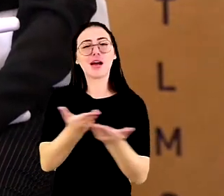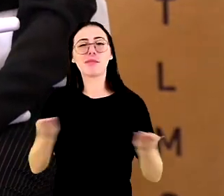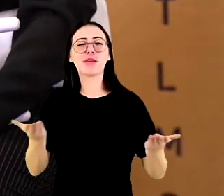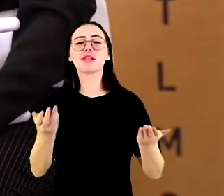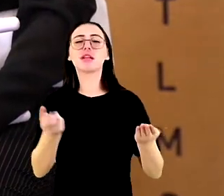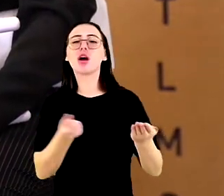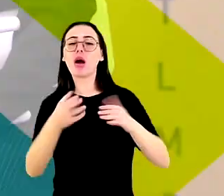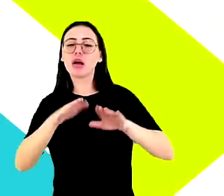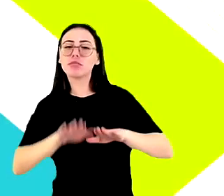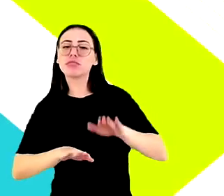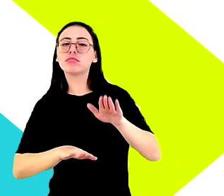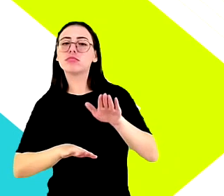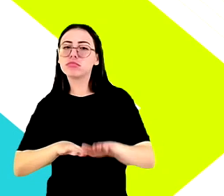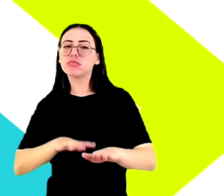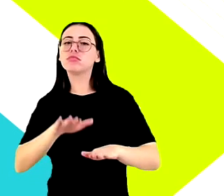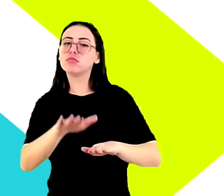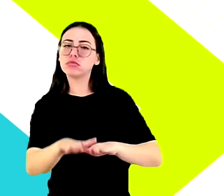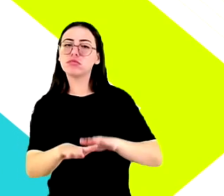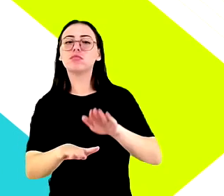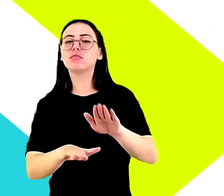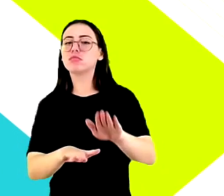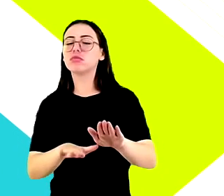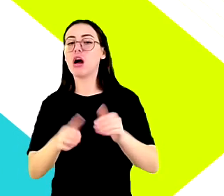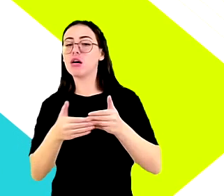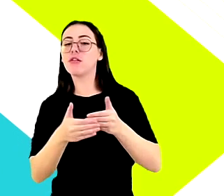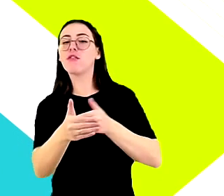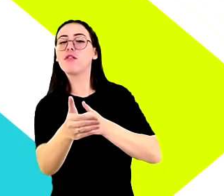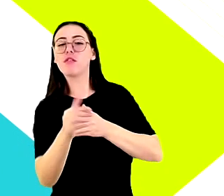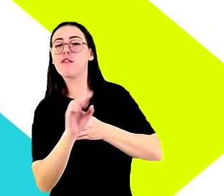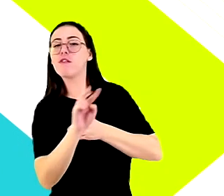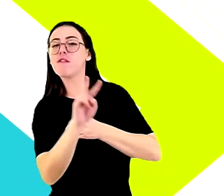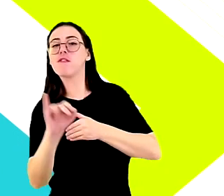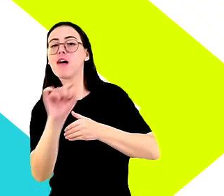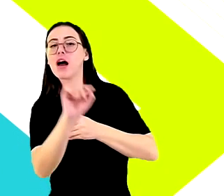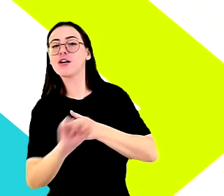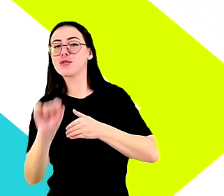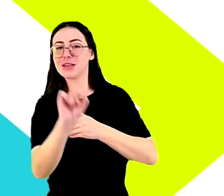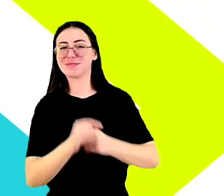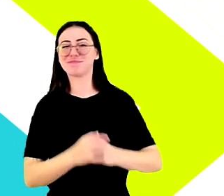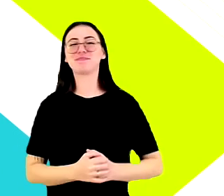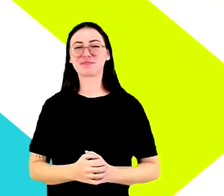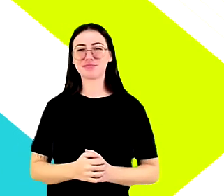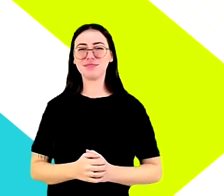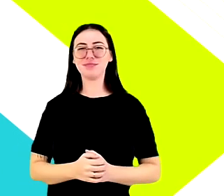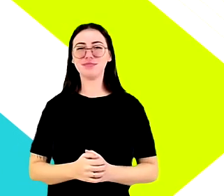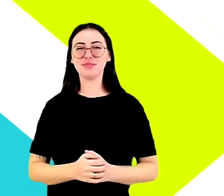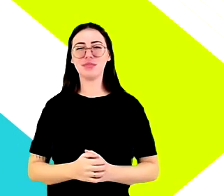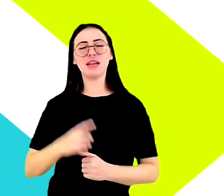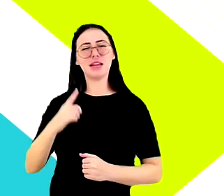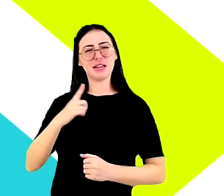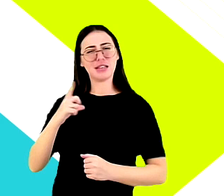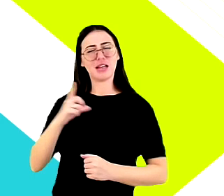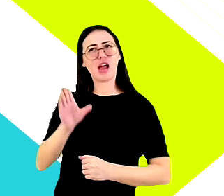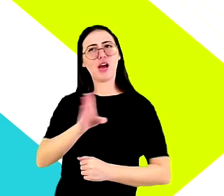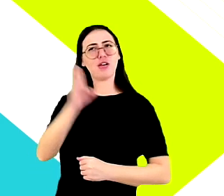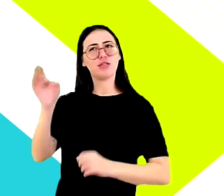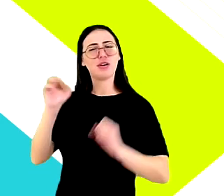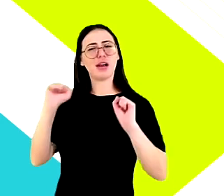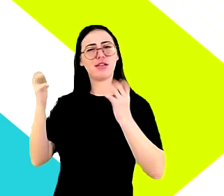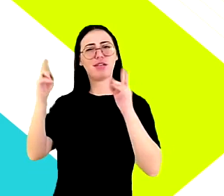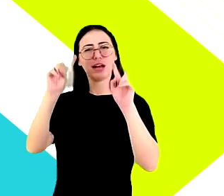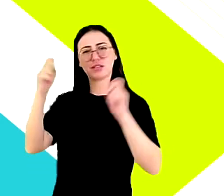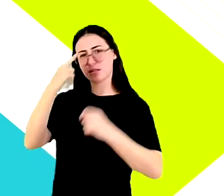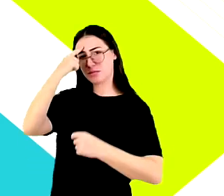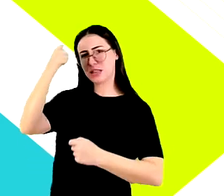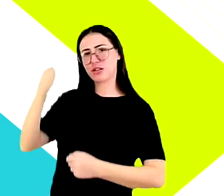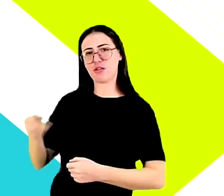grupo como esse. Eu estive no Salto by Salto, acho que é o maior evento de inovação, falei do case da Raizen, dessa